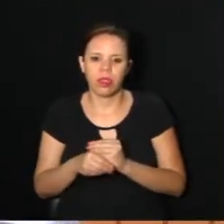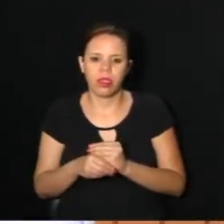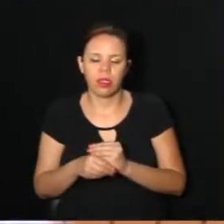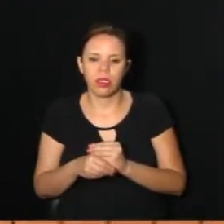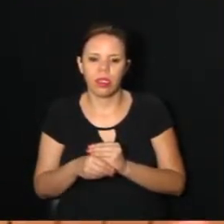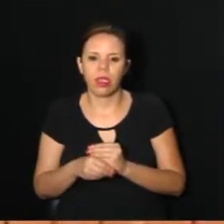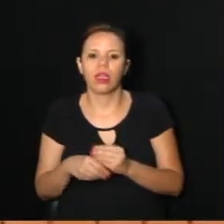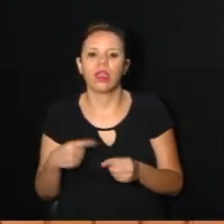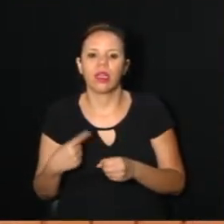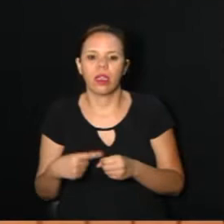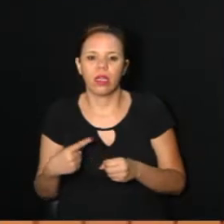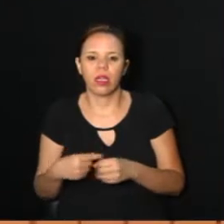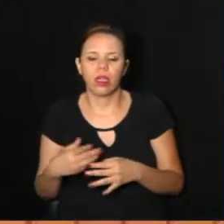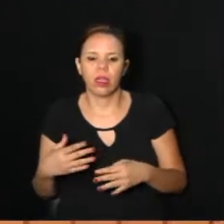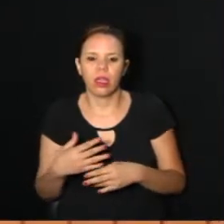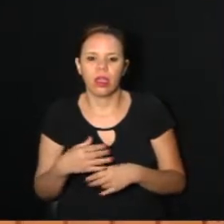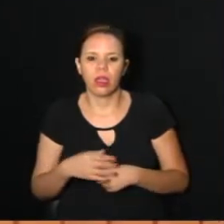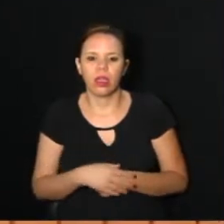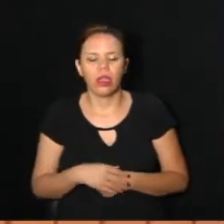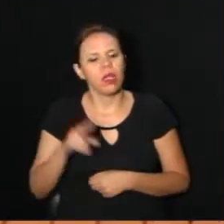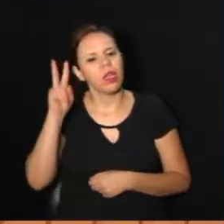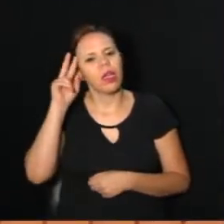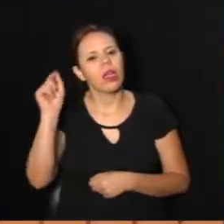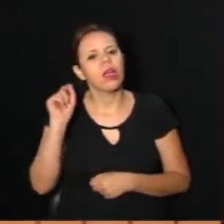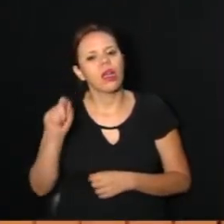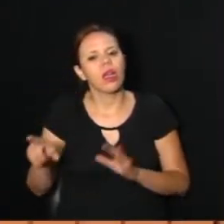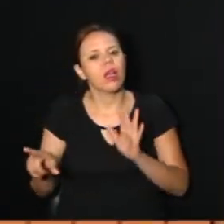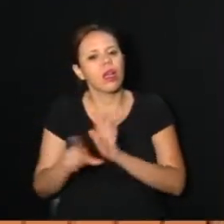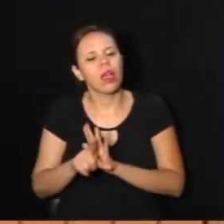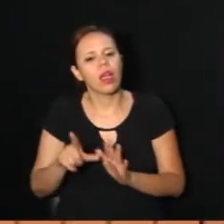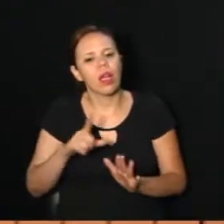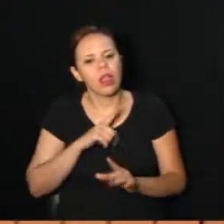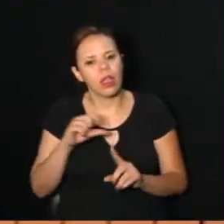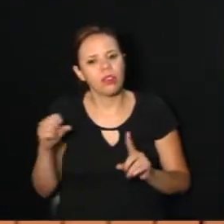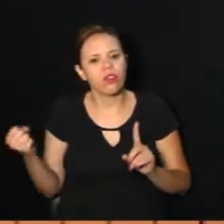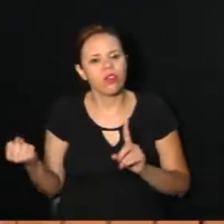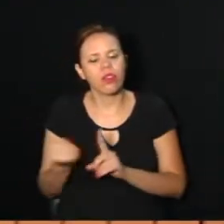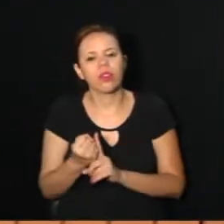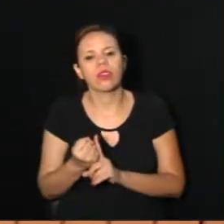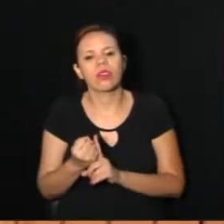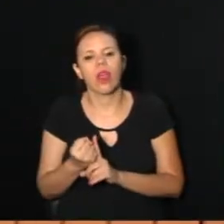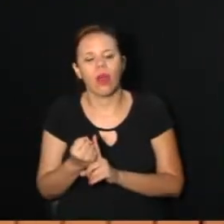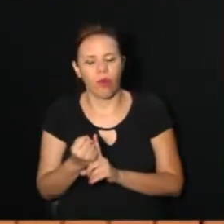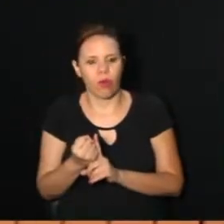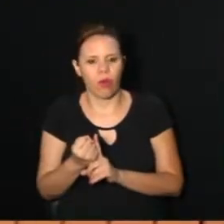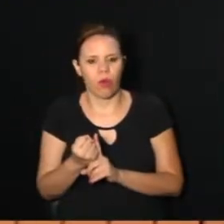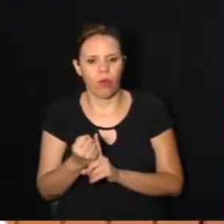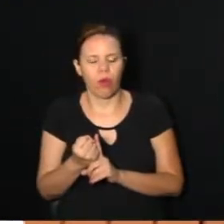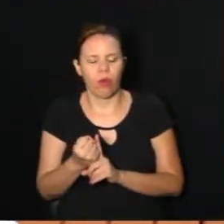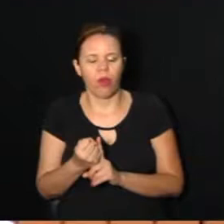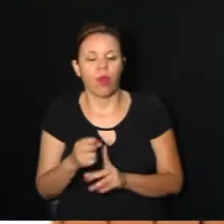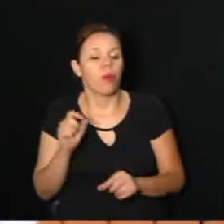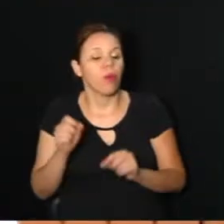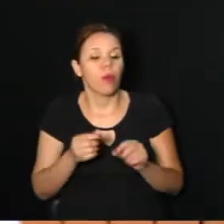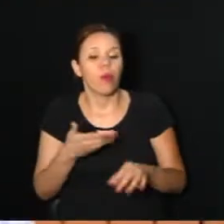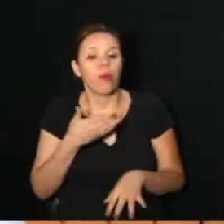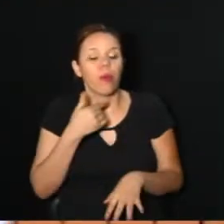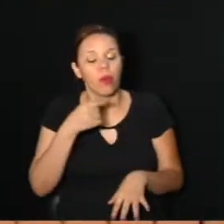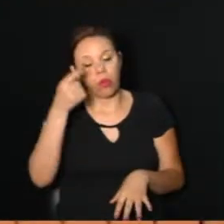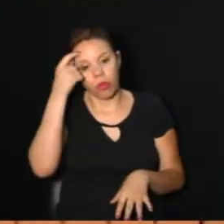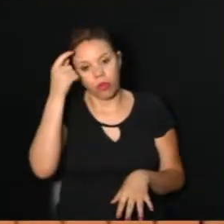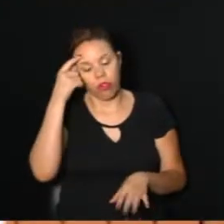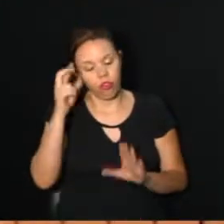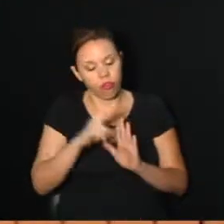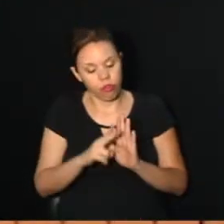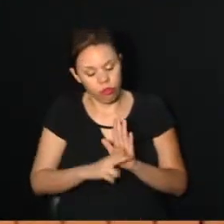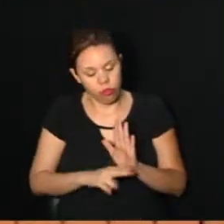município, me veio aí na lembrança que essa lei tem um cunho social. Porque, salvo o melhor juízo, salvo algumas regras que nós